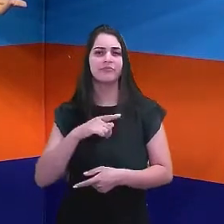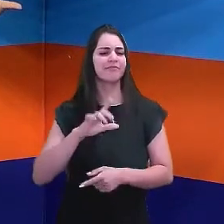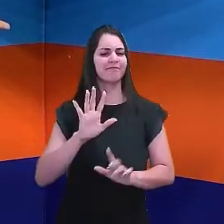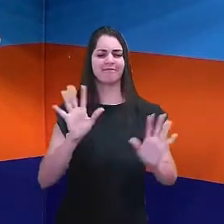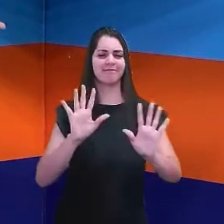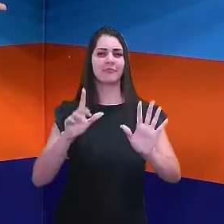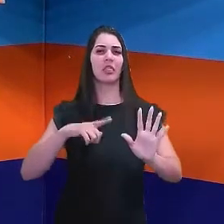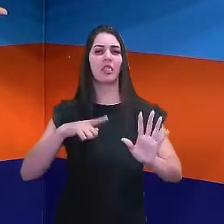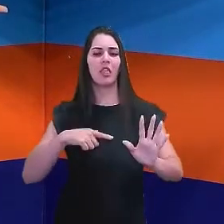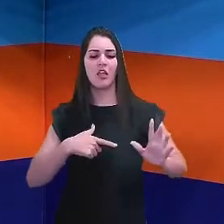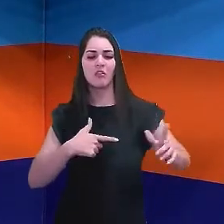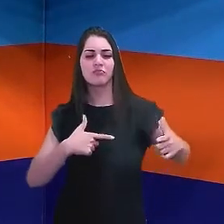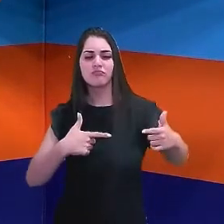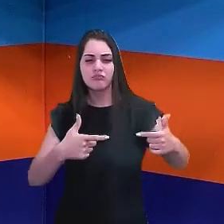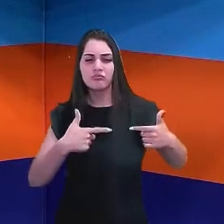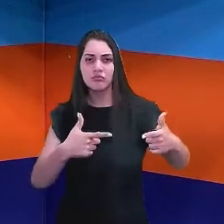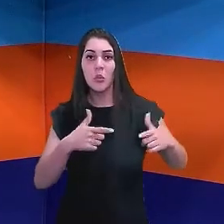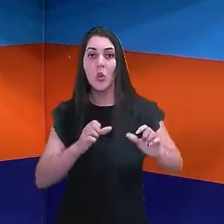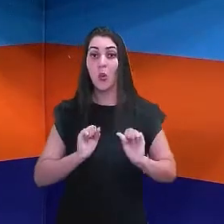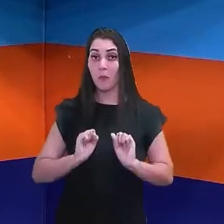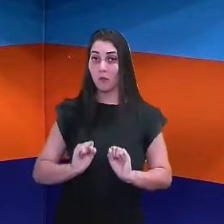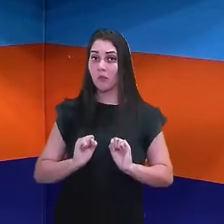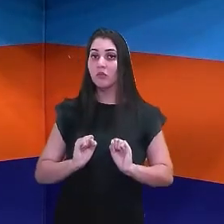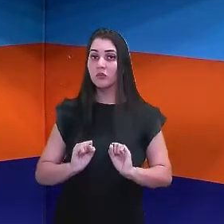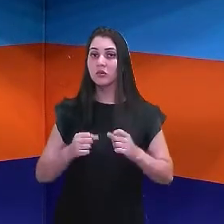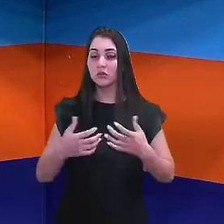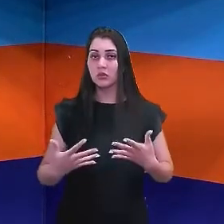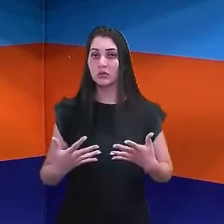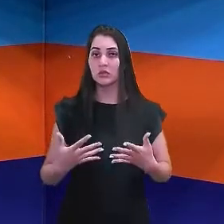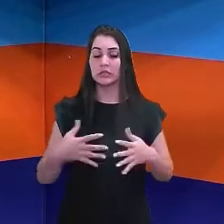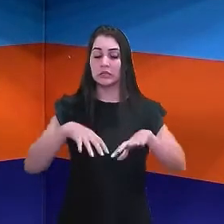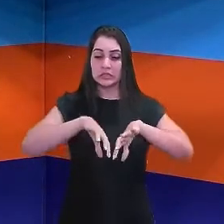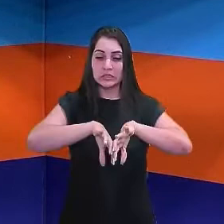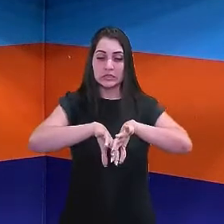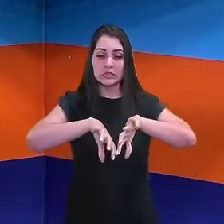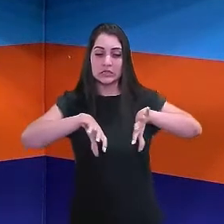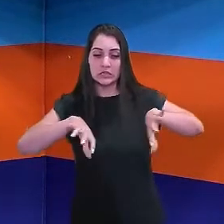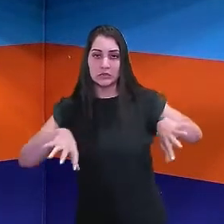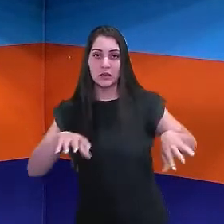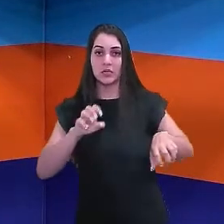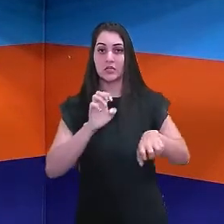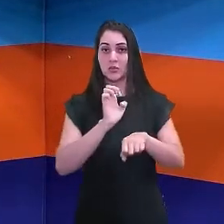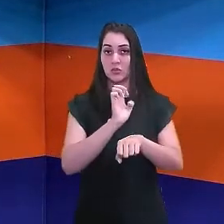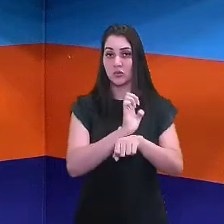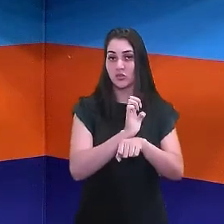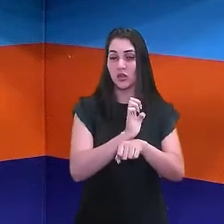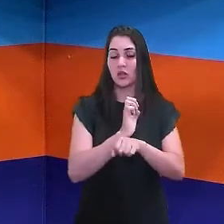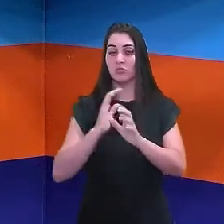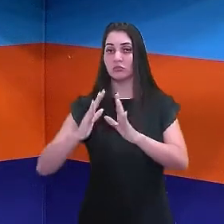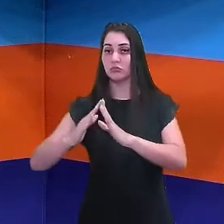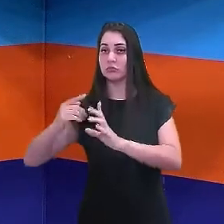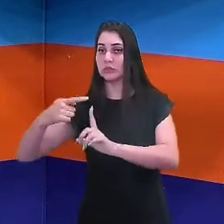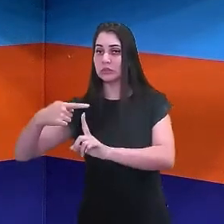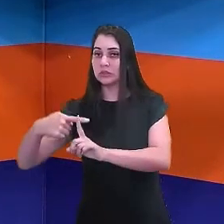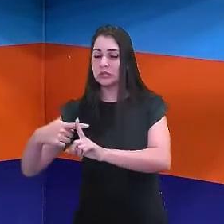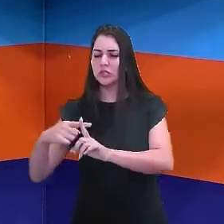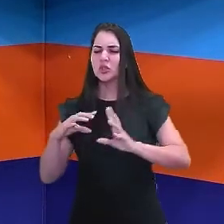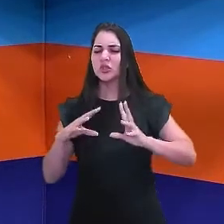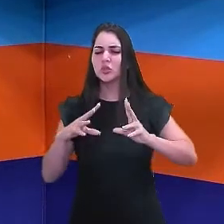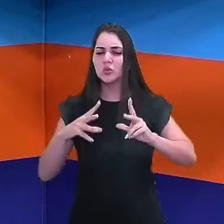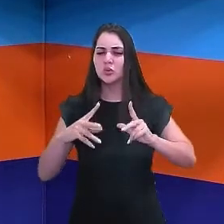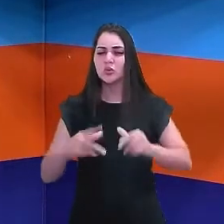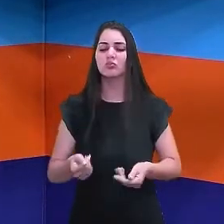disputas entre poderes, a separação entre Estado e Igreja, tudo isso